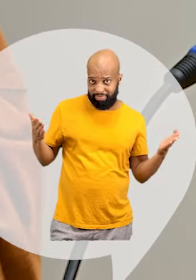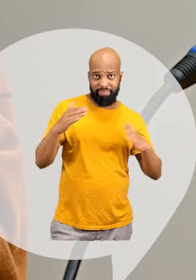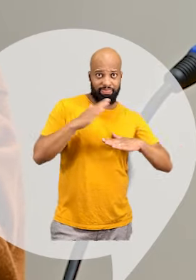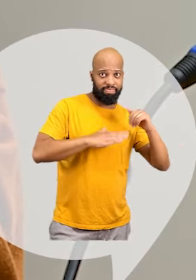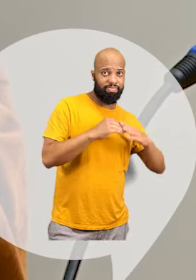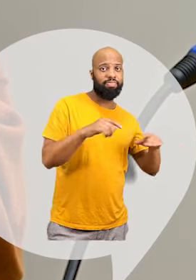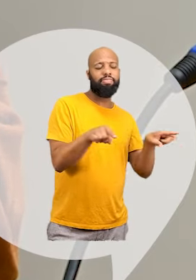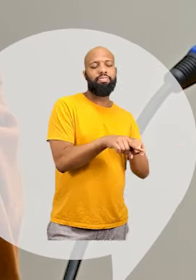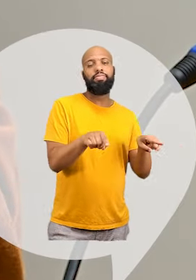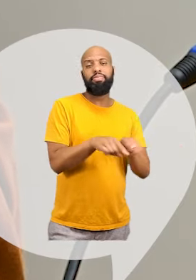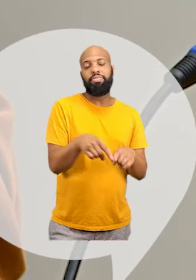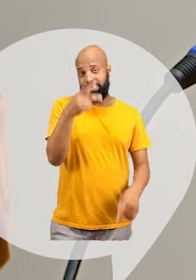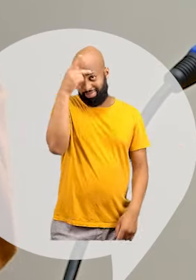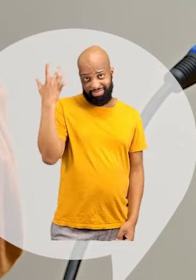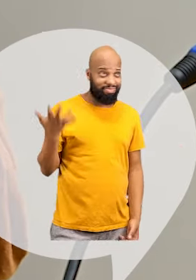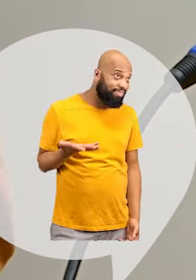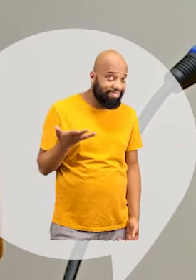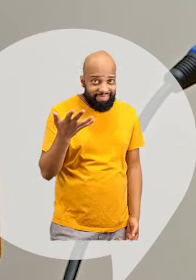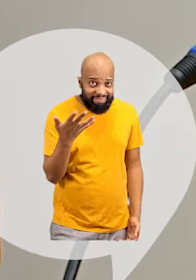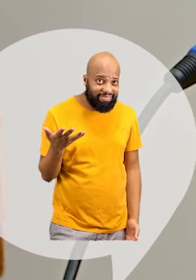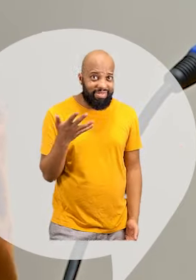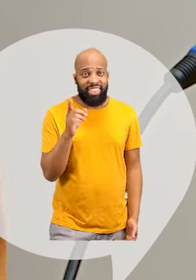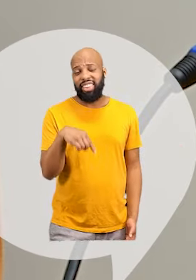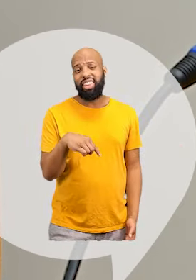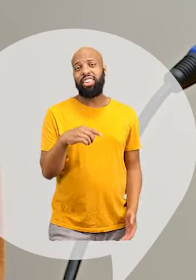Profissa até a galera